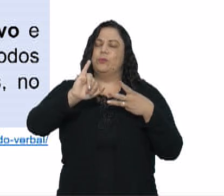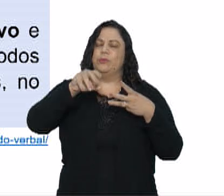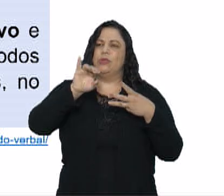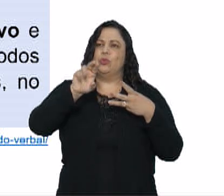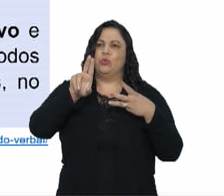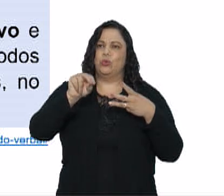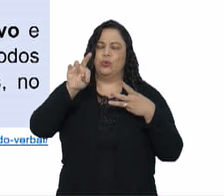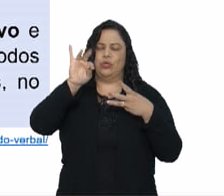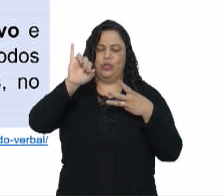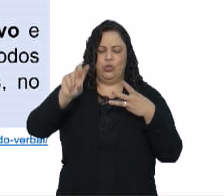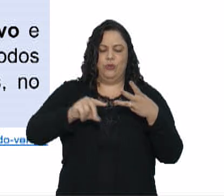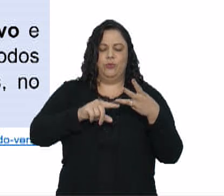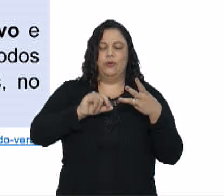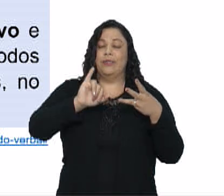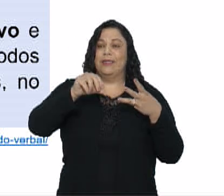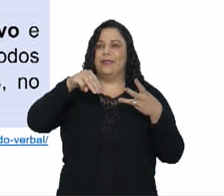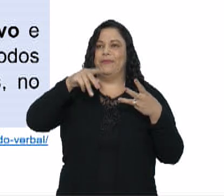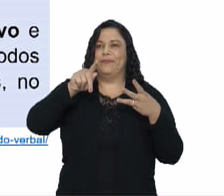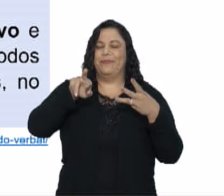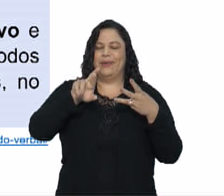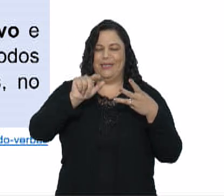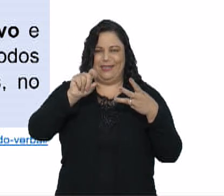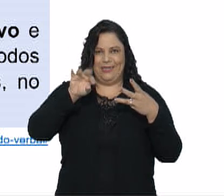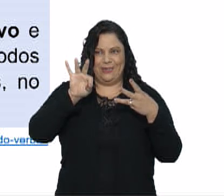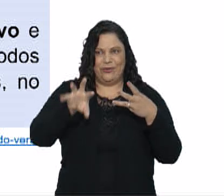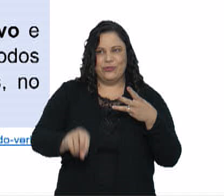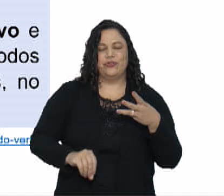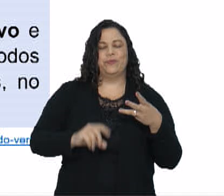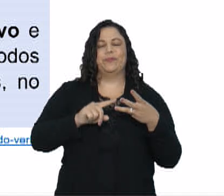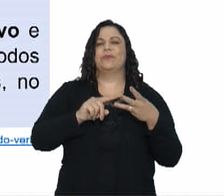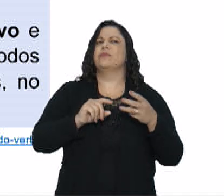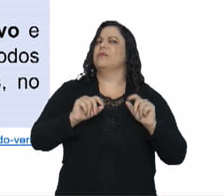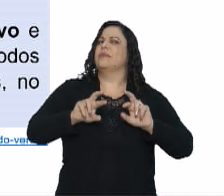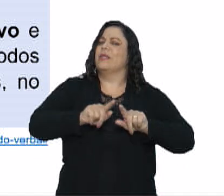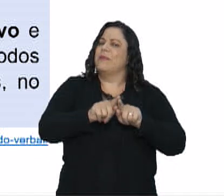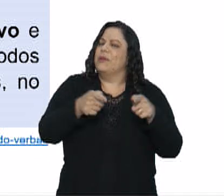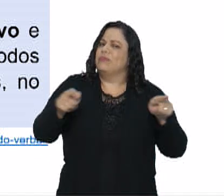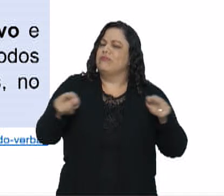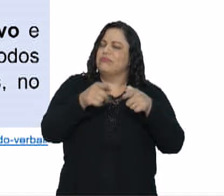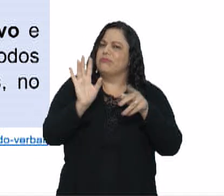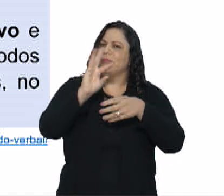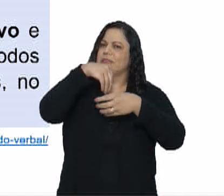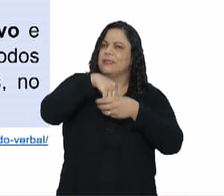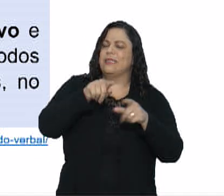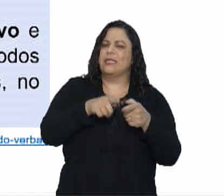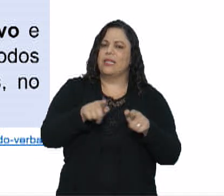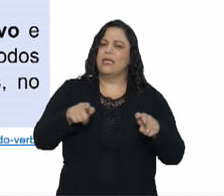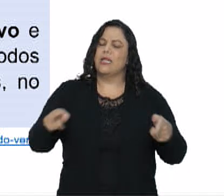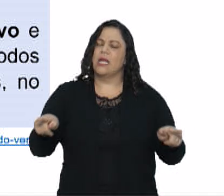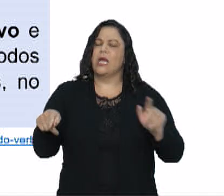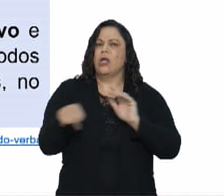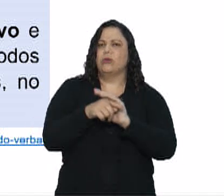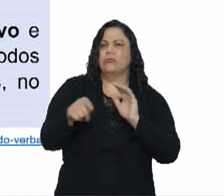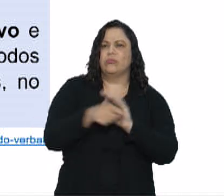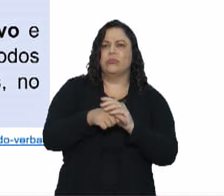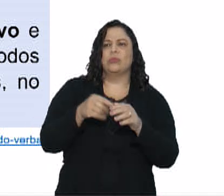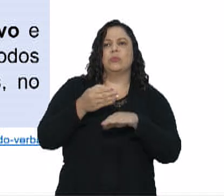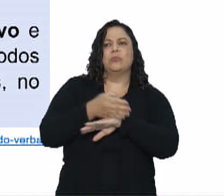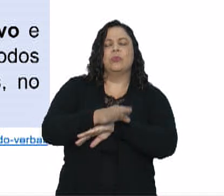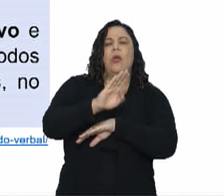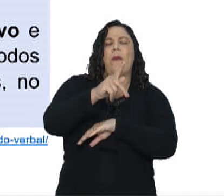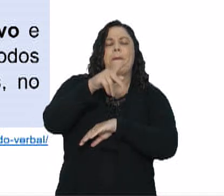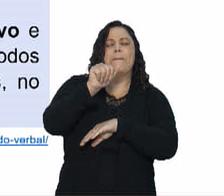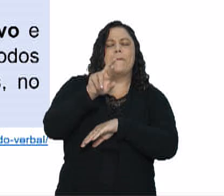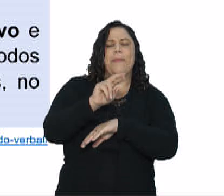do modo verbais lá em cima. Porém, alguns gramáticos incluem também como modos verbais o particípio,